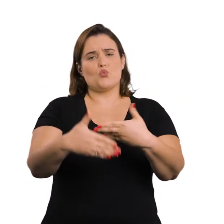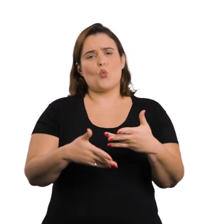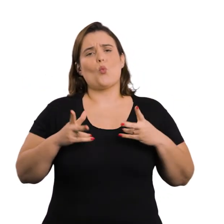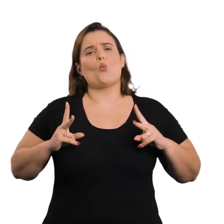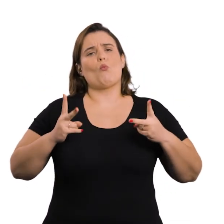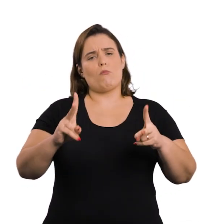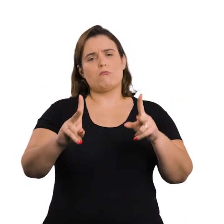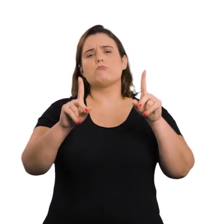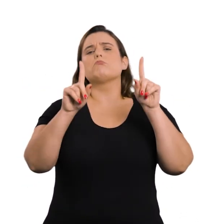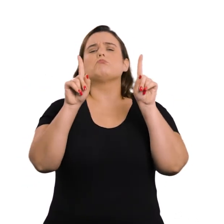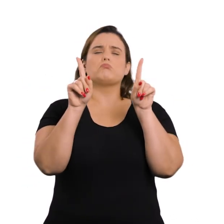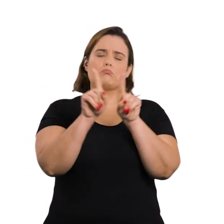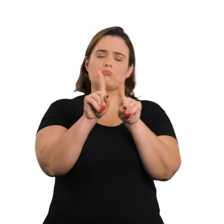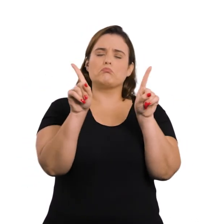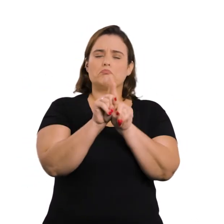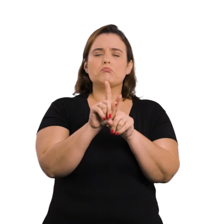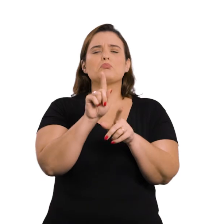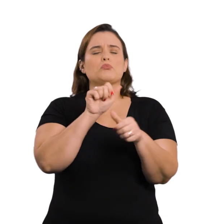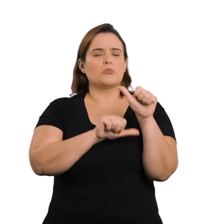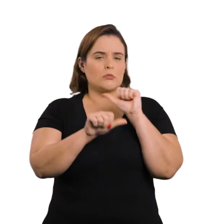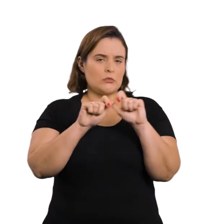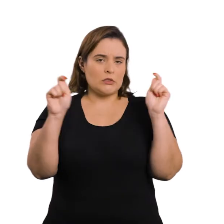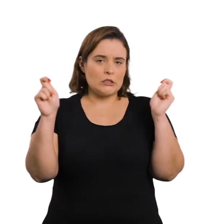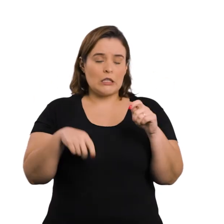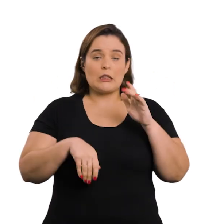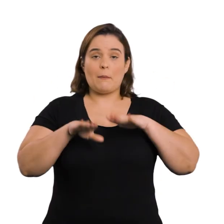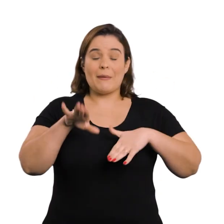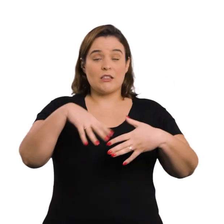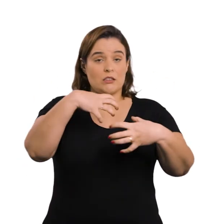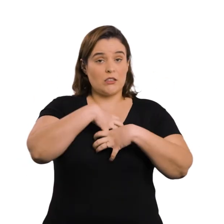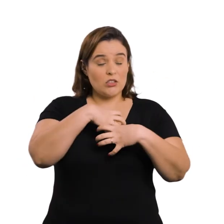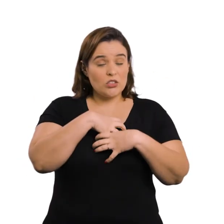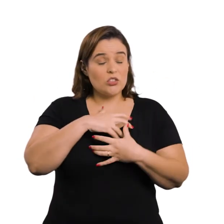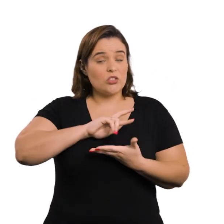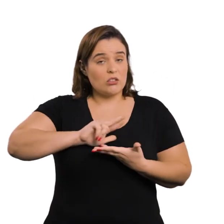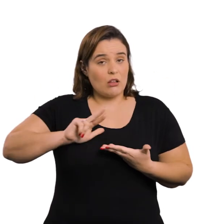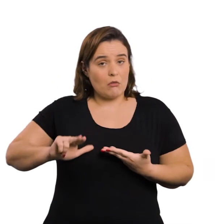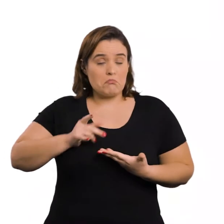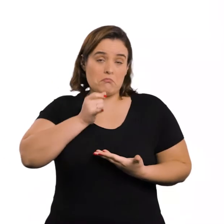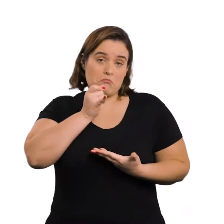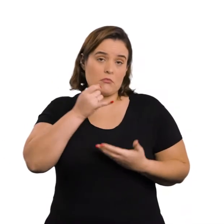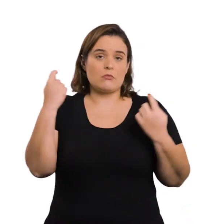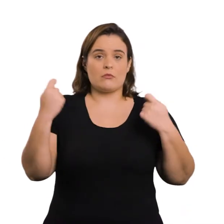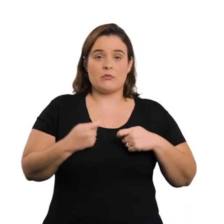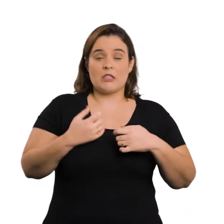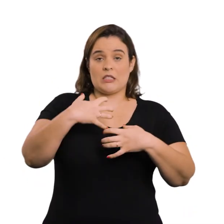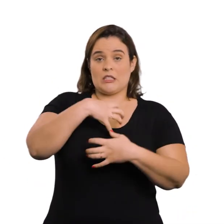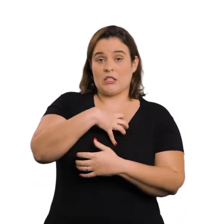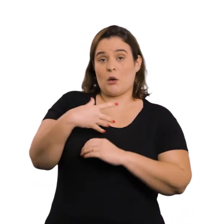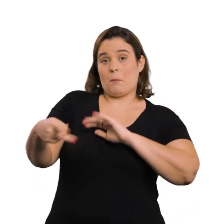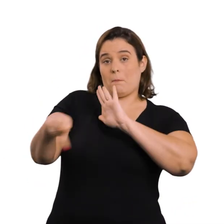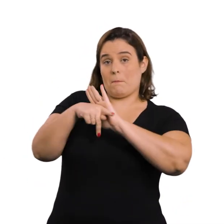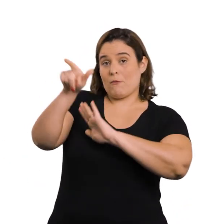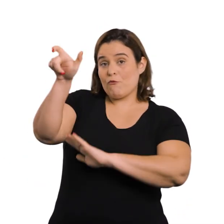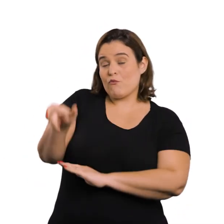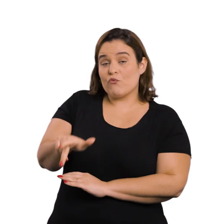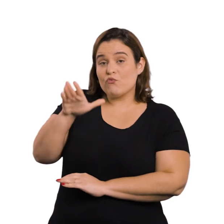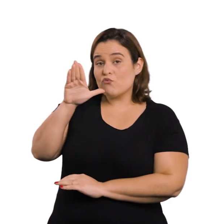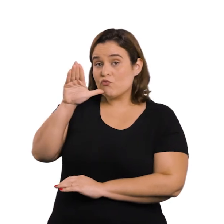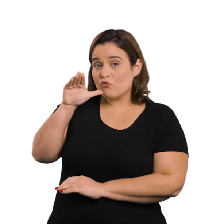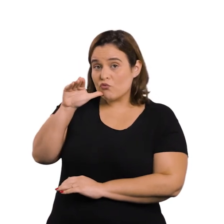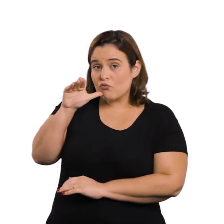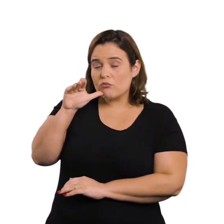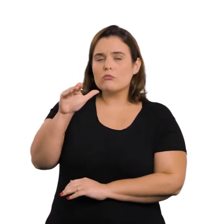barreiras é um processo contínuo e mutável, de acordo com diversos fatores, como, por exemplo, necessidades e características